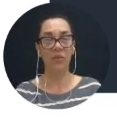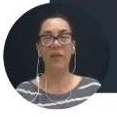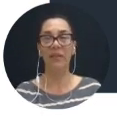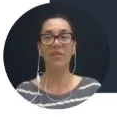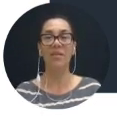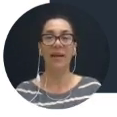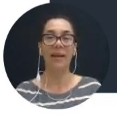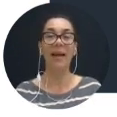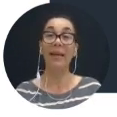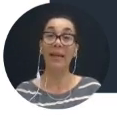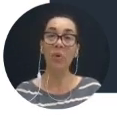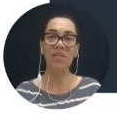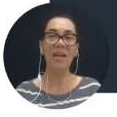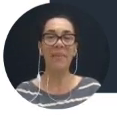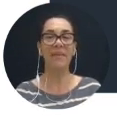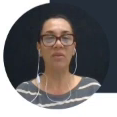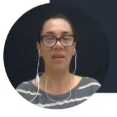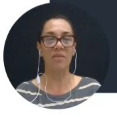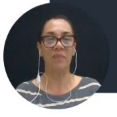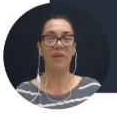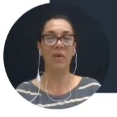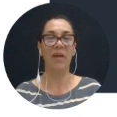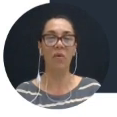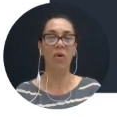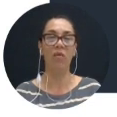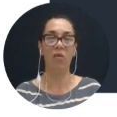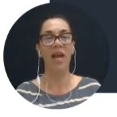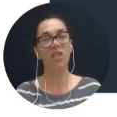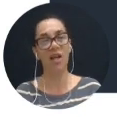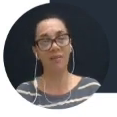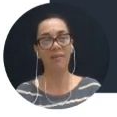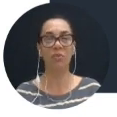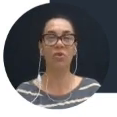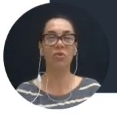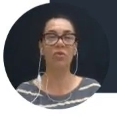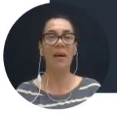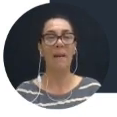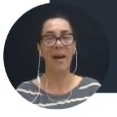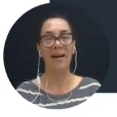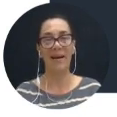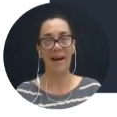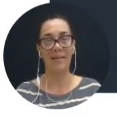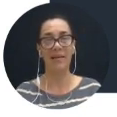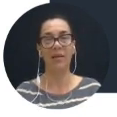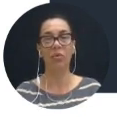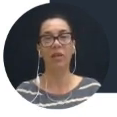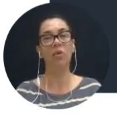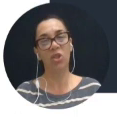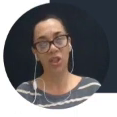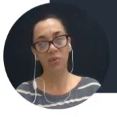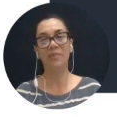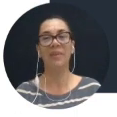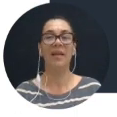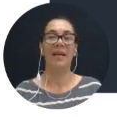tem 8 anos, e ela hipossegmenta o texto. Então, eu vou viajar, tudo junto, para a casa do